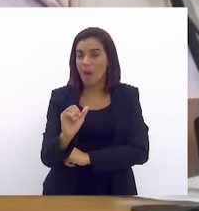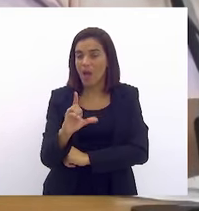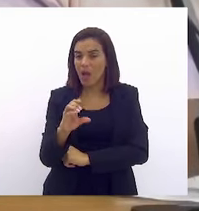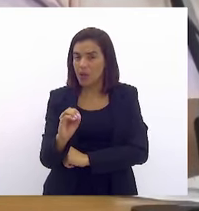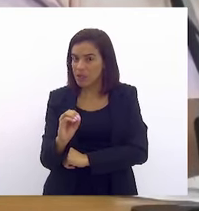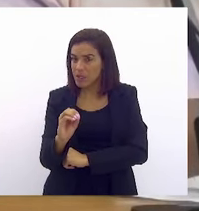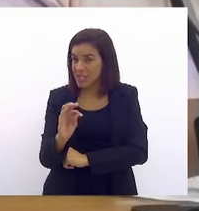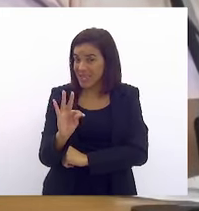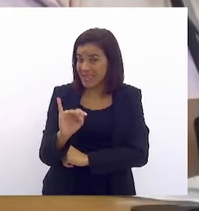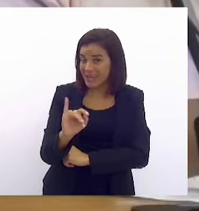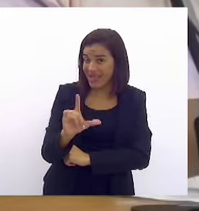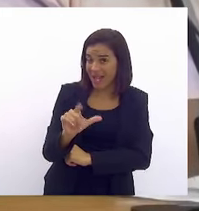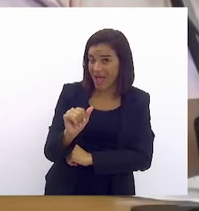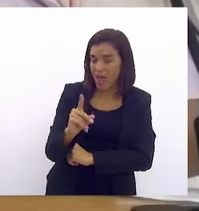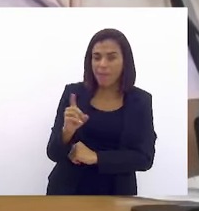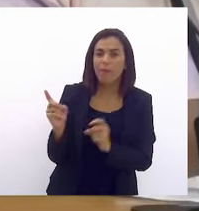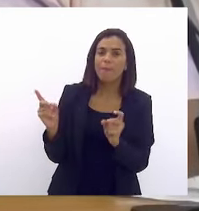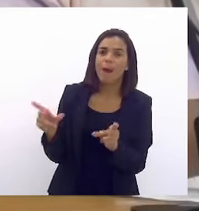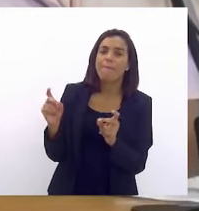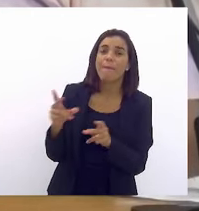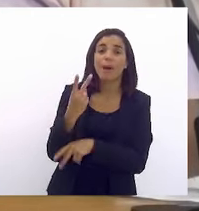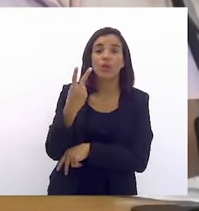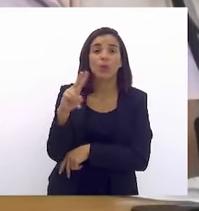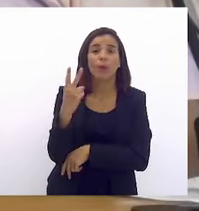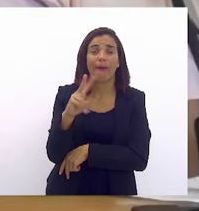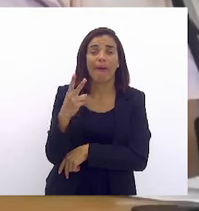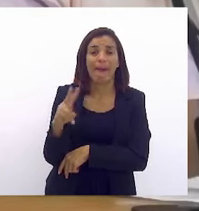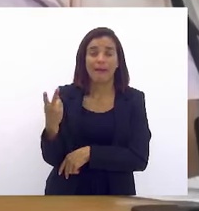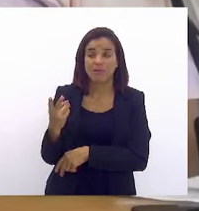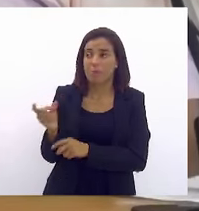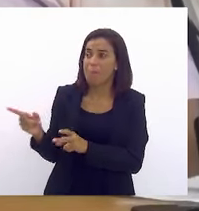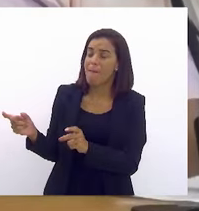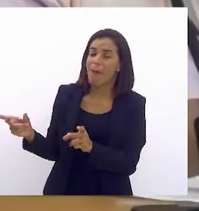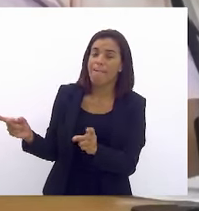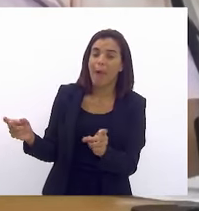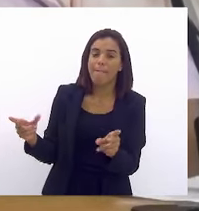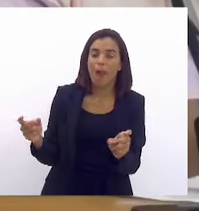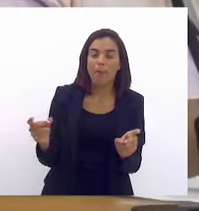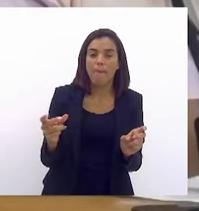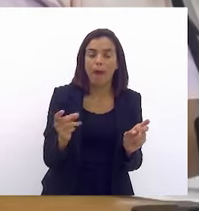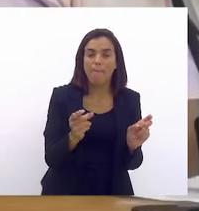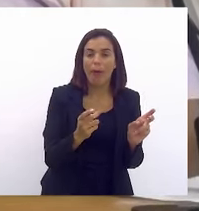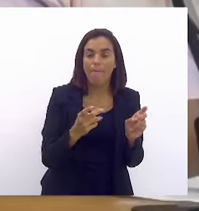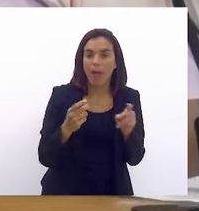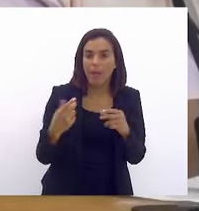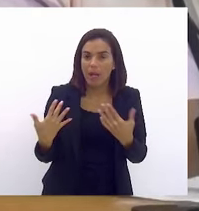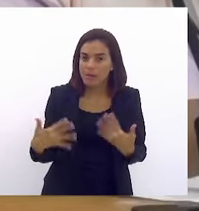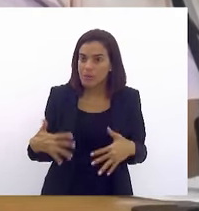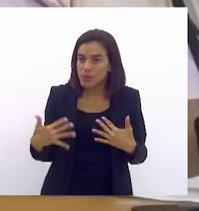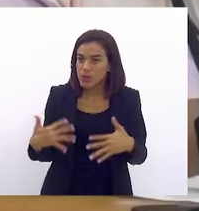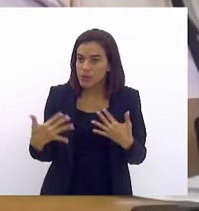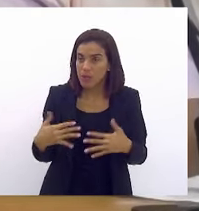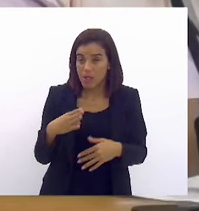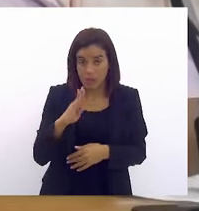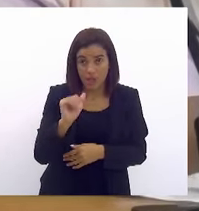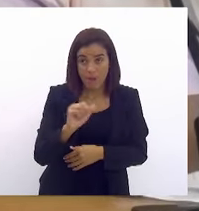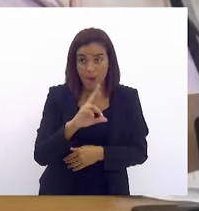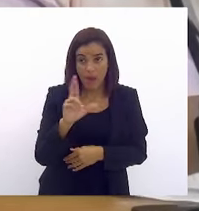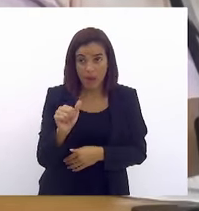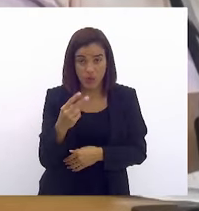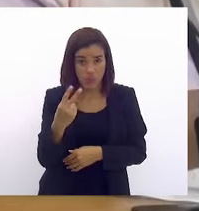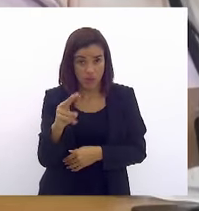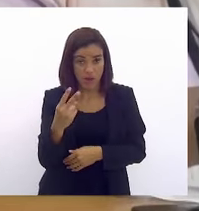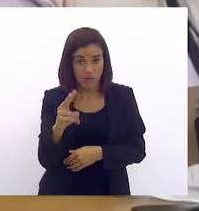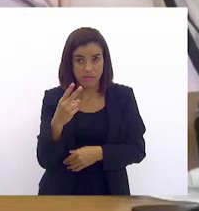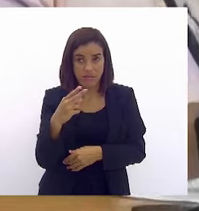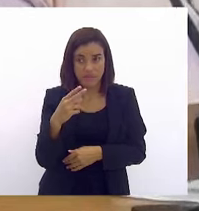nem se fala, está vendendo em Maricá R$2 o quilo da tilápia. É tanta tilápia. Eu nunca vi isso. Ah, na barra, pô. R$2. Sabe